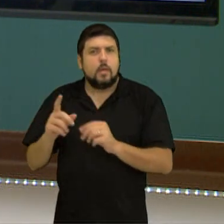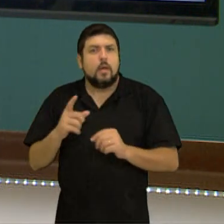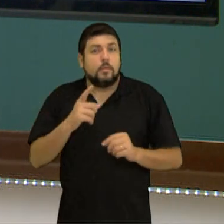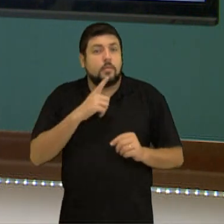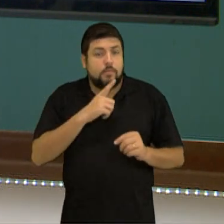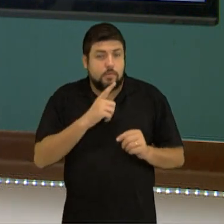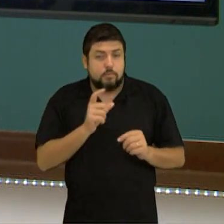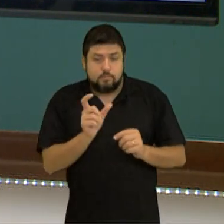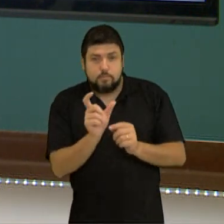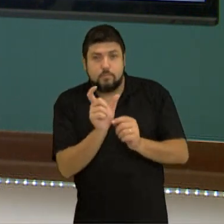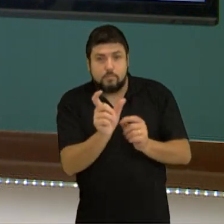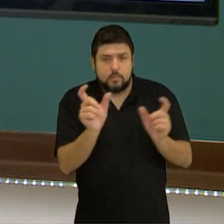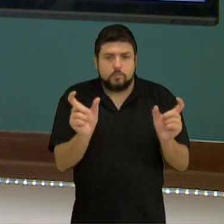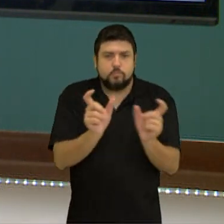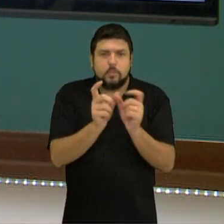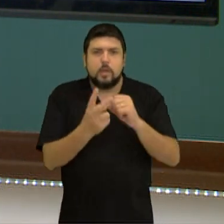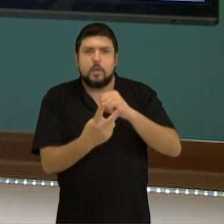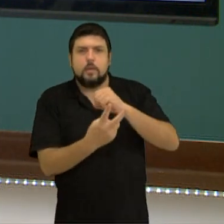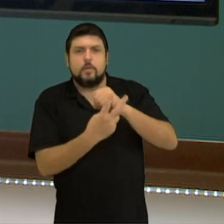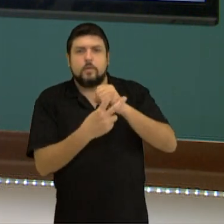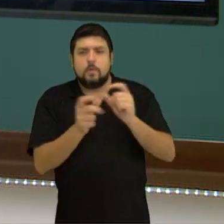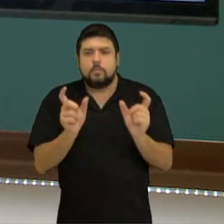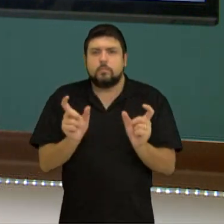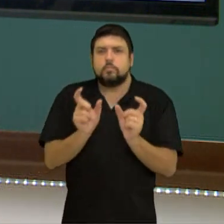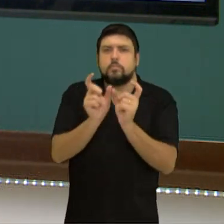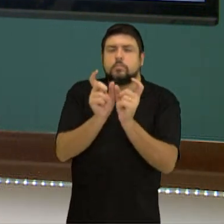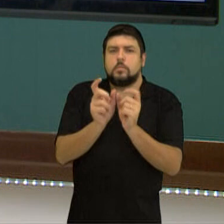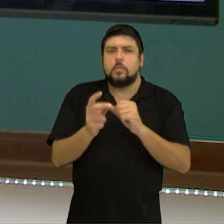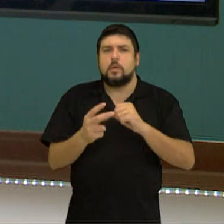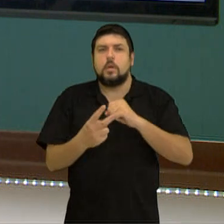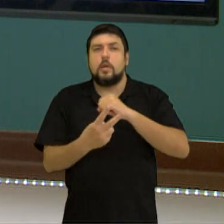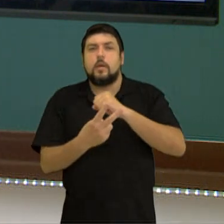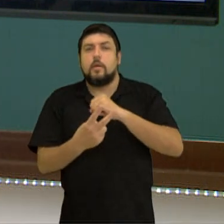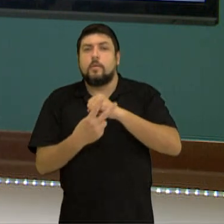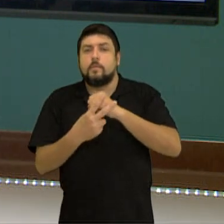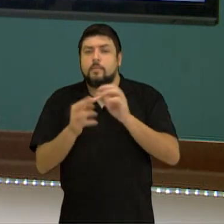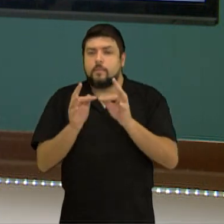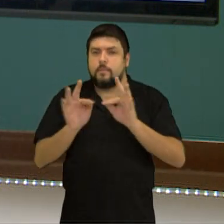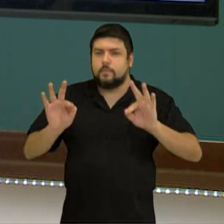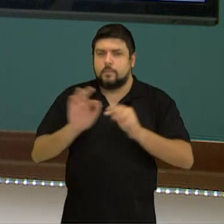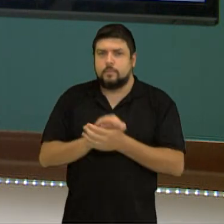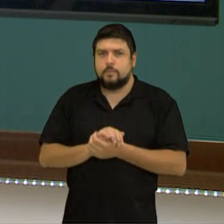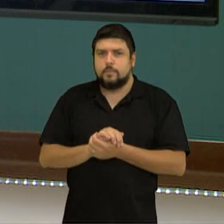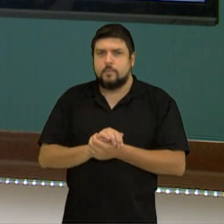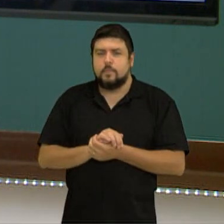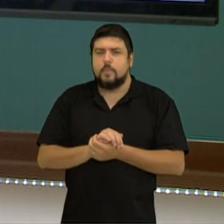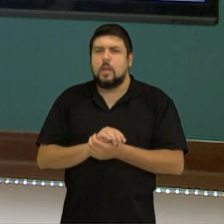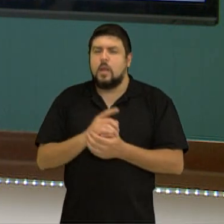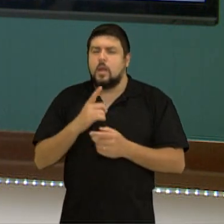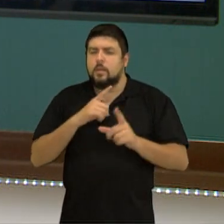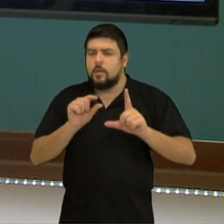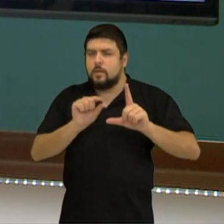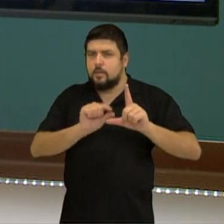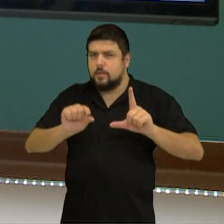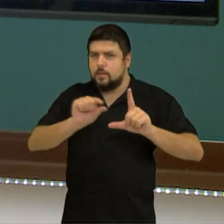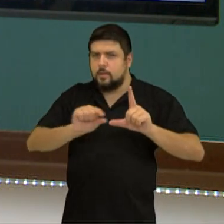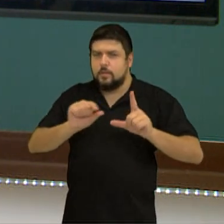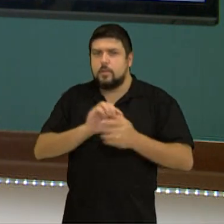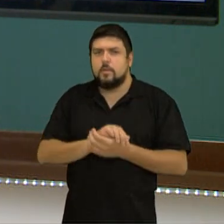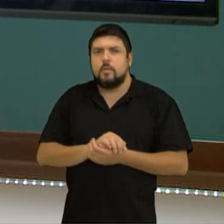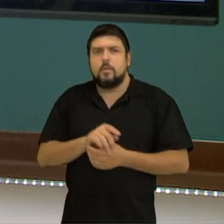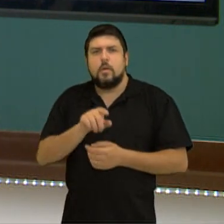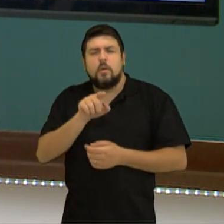Nas falas dos personagens vão aparecer phrasal verbs e as falas estão ali, tem a legenda para você, tá bom?